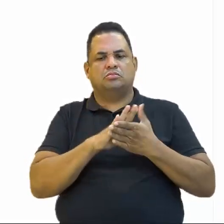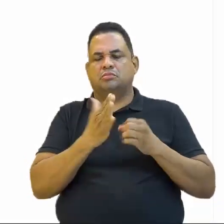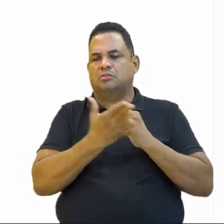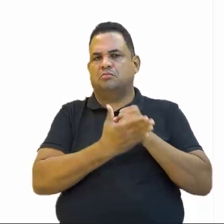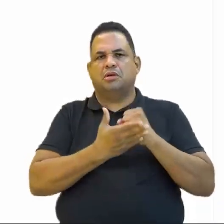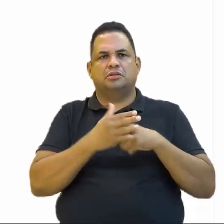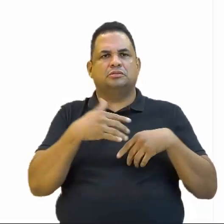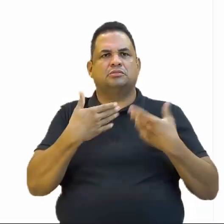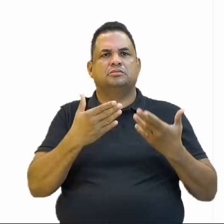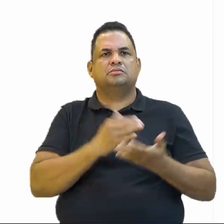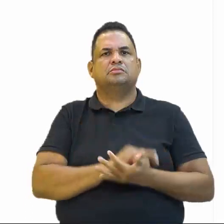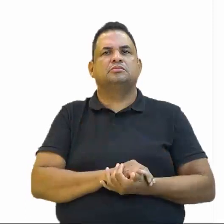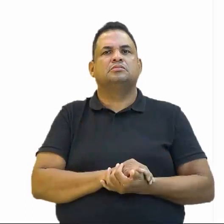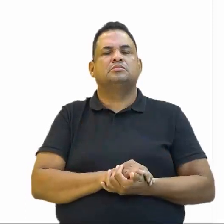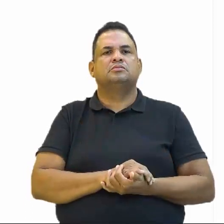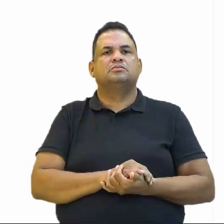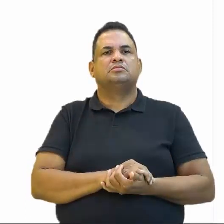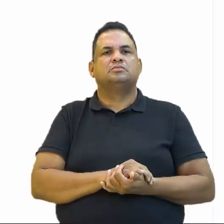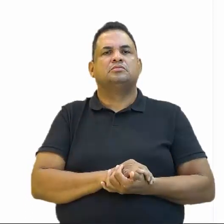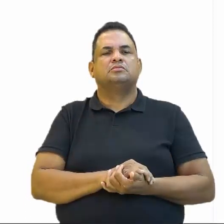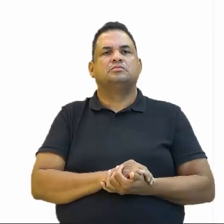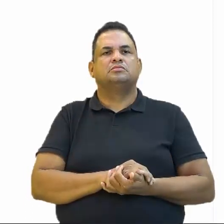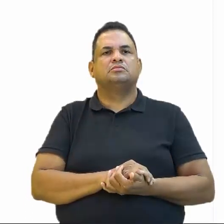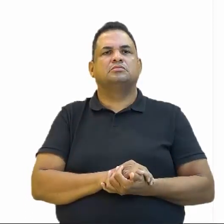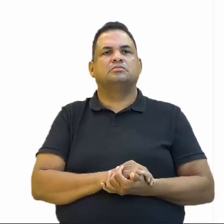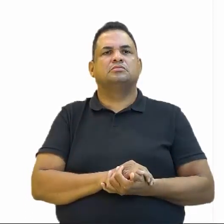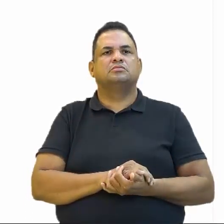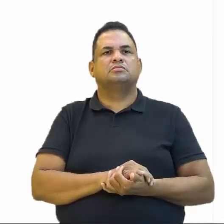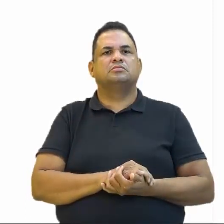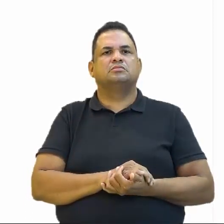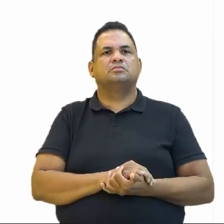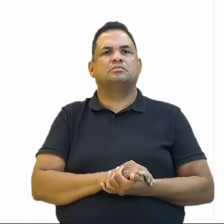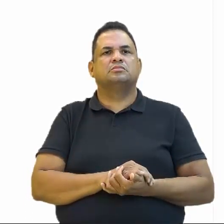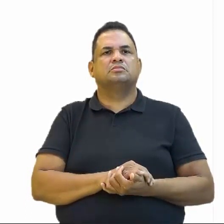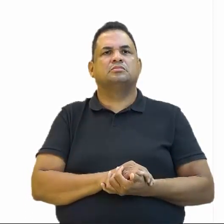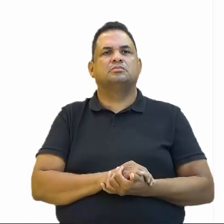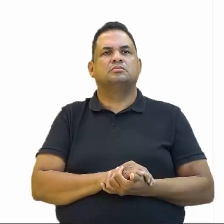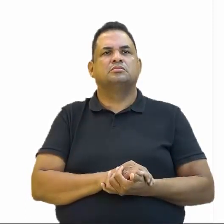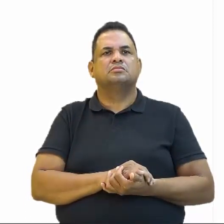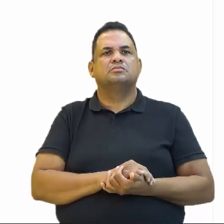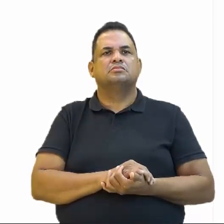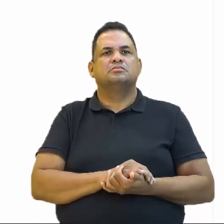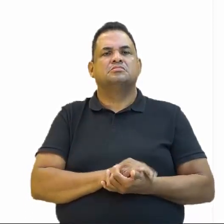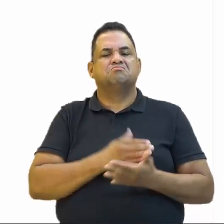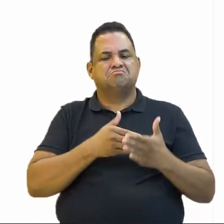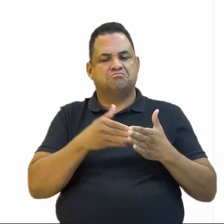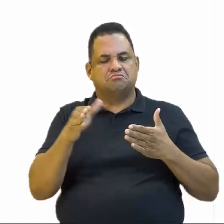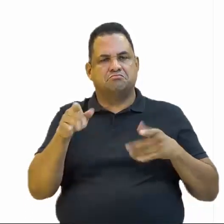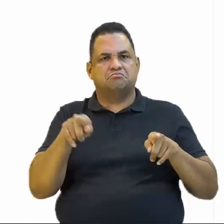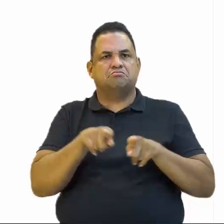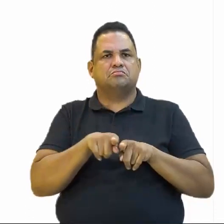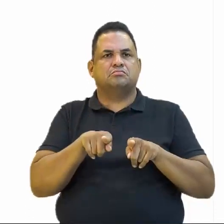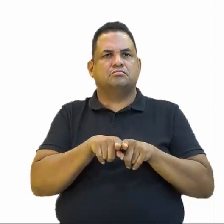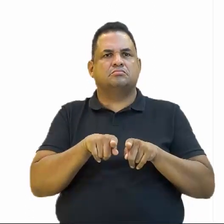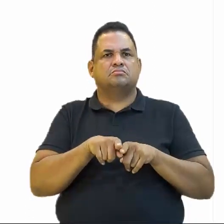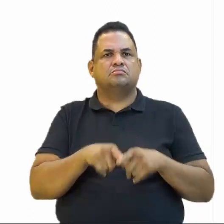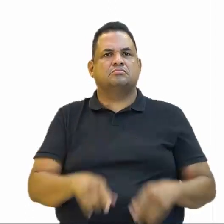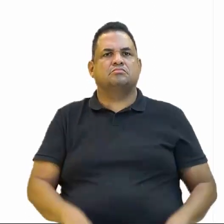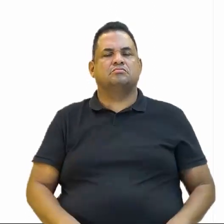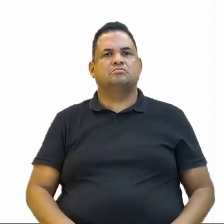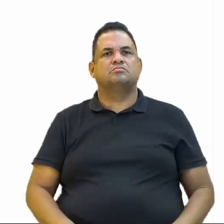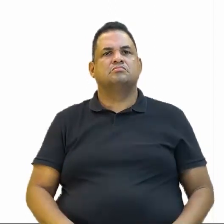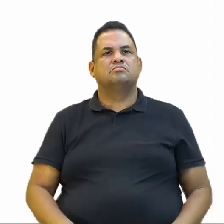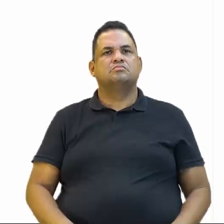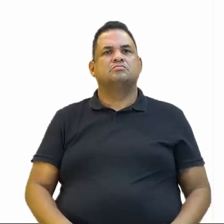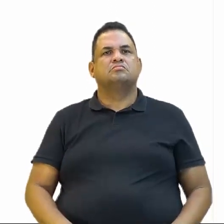base. Ela é super neutra. E aí, o que a gente faz? Elimina. Ela não vai ser a nossa alternativa.